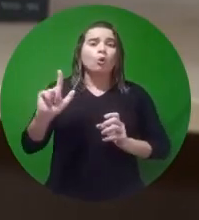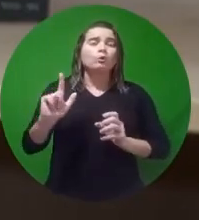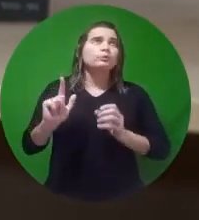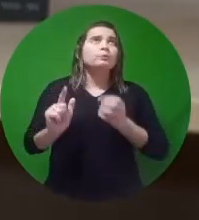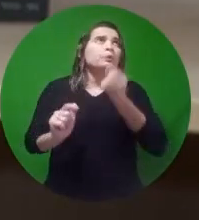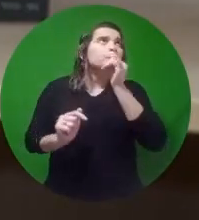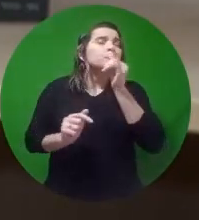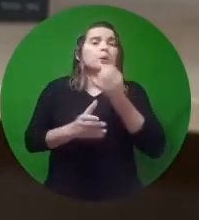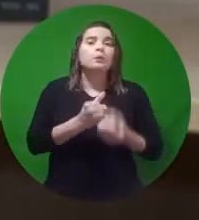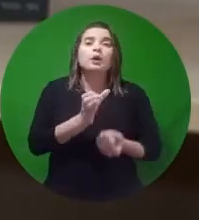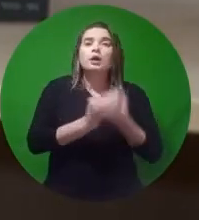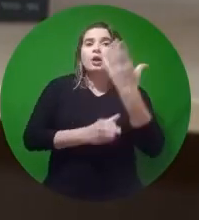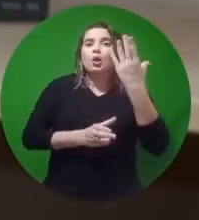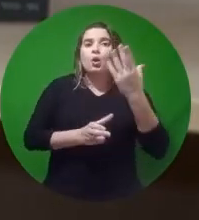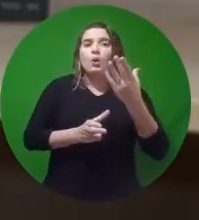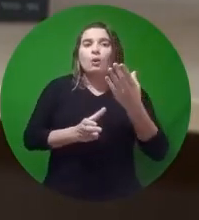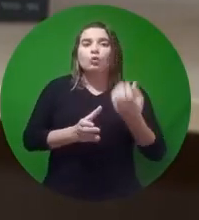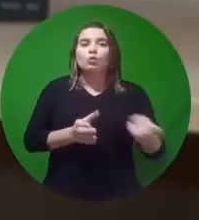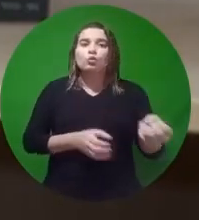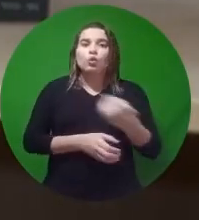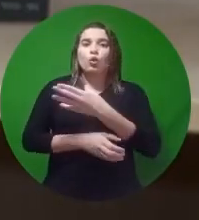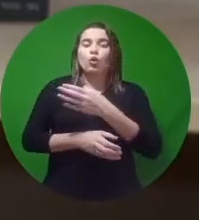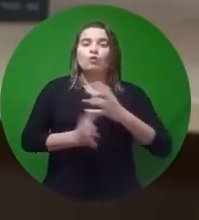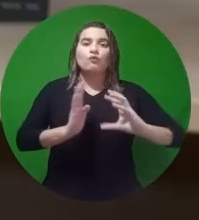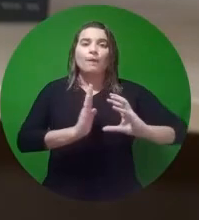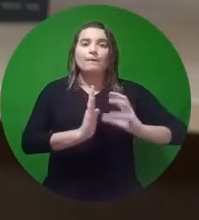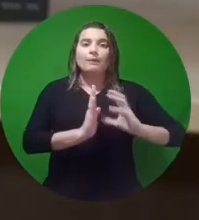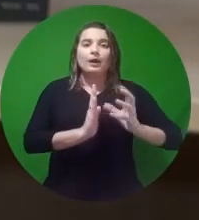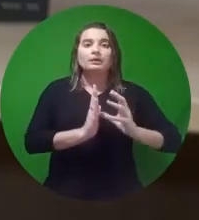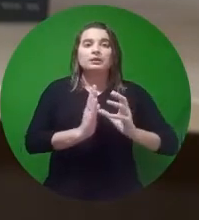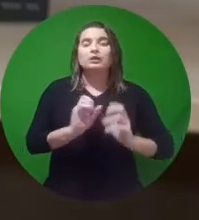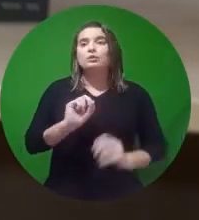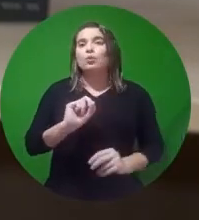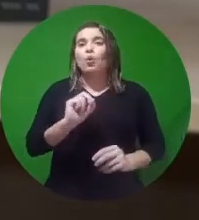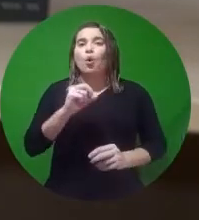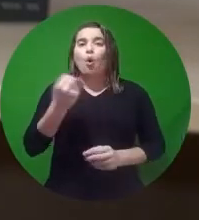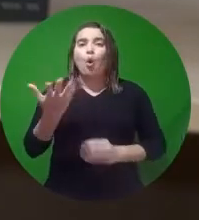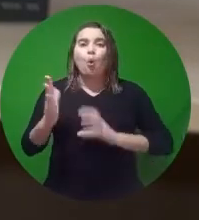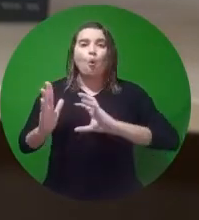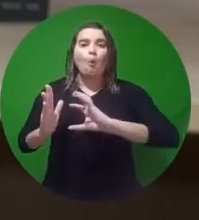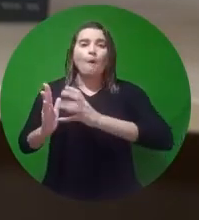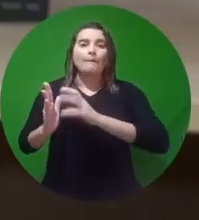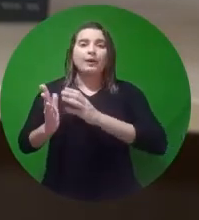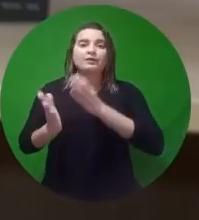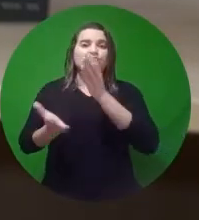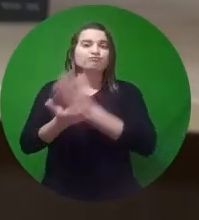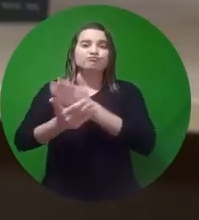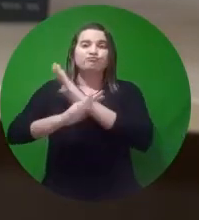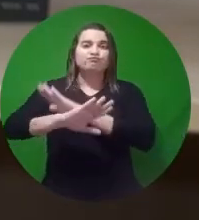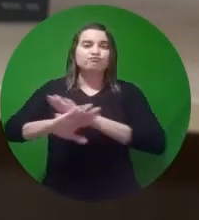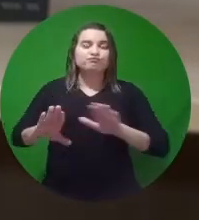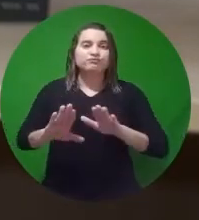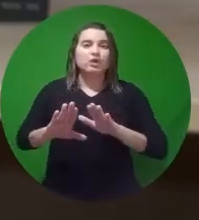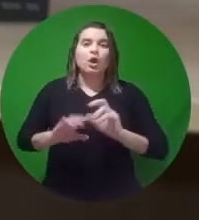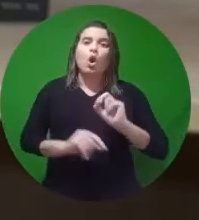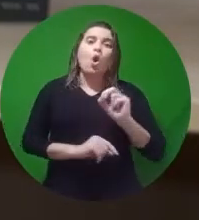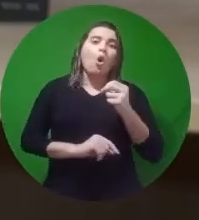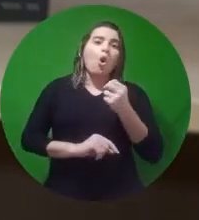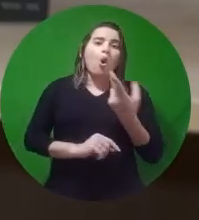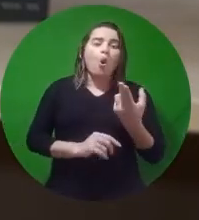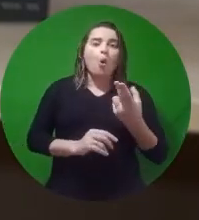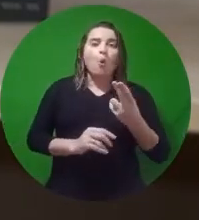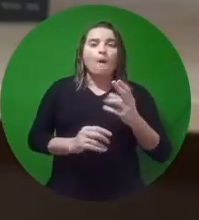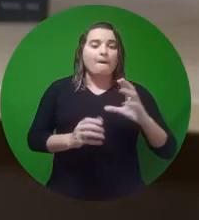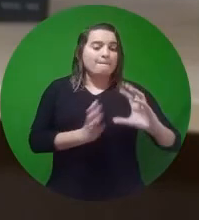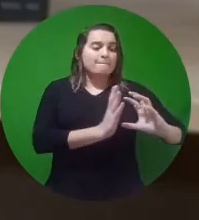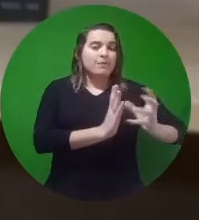novo partido é um deles, a extinção do partido em que o parlamentar é filiado. A fusão entre partidos